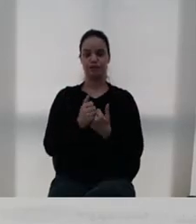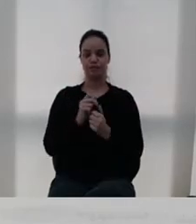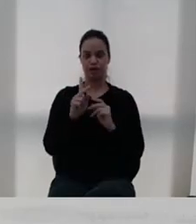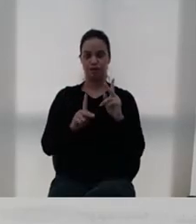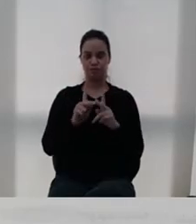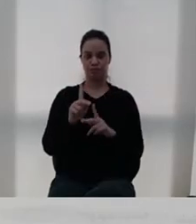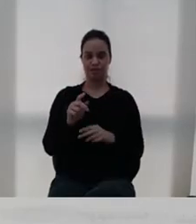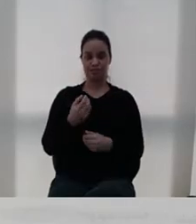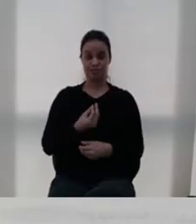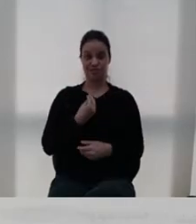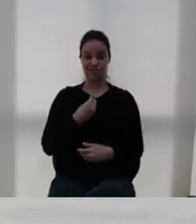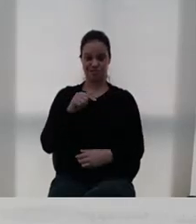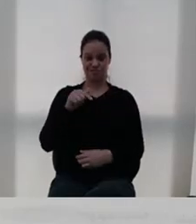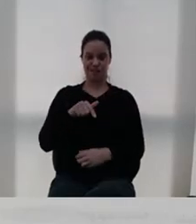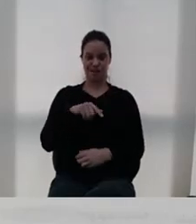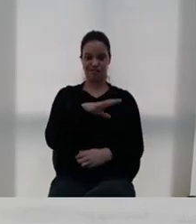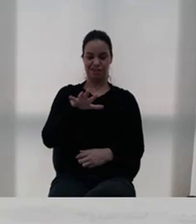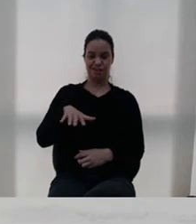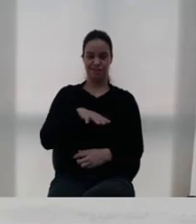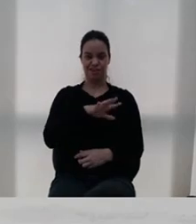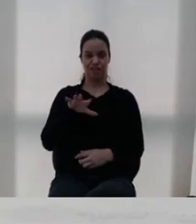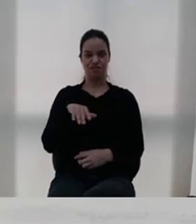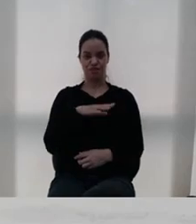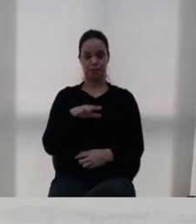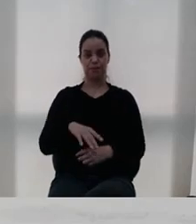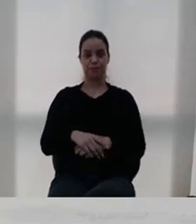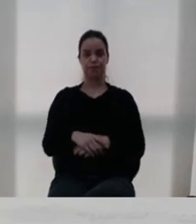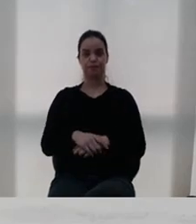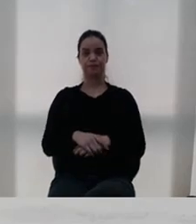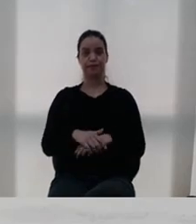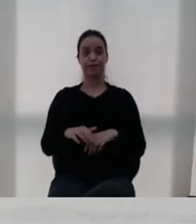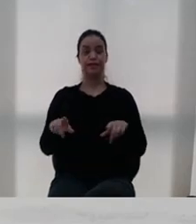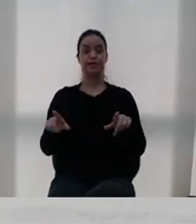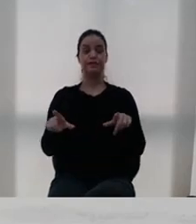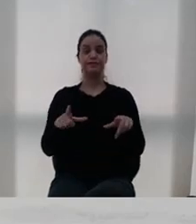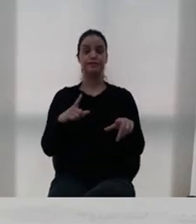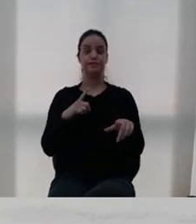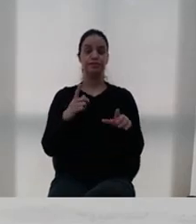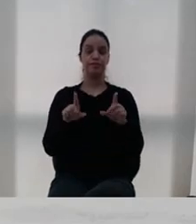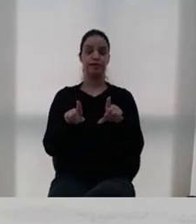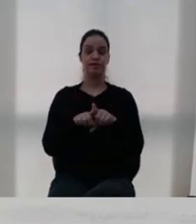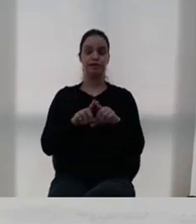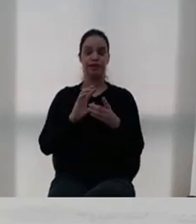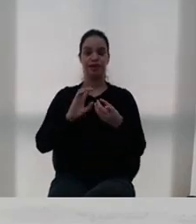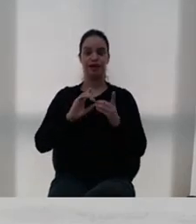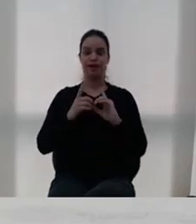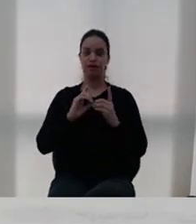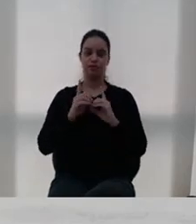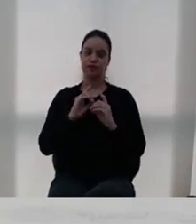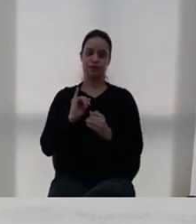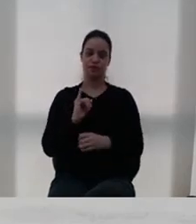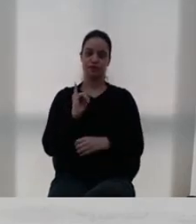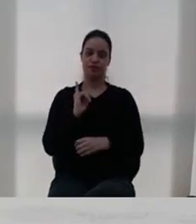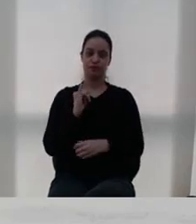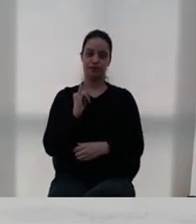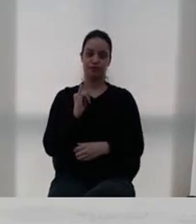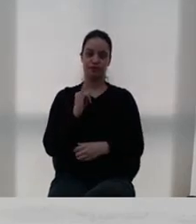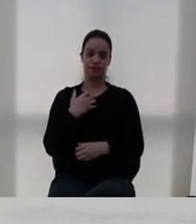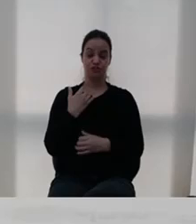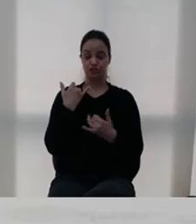região sul da capital, muito grande, e trabalhar com dados sempre foi uma premissa dessa gestão. Trabalhar